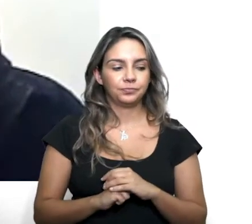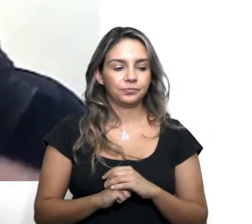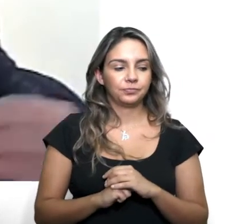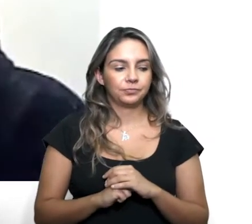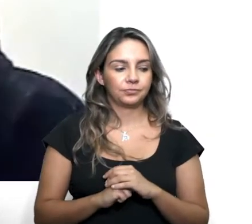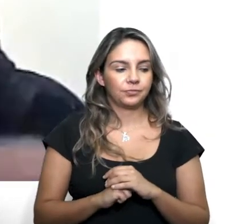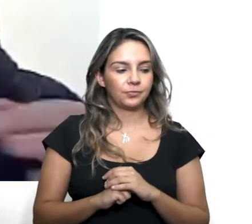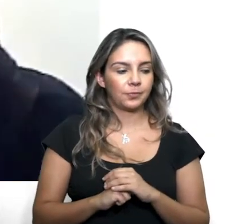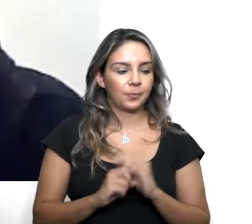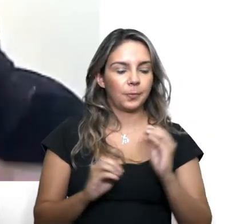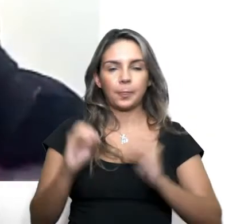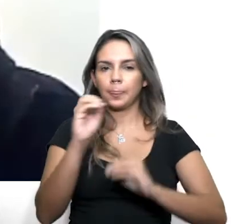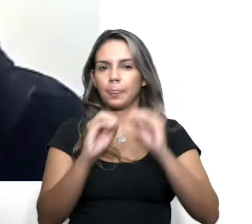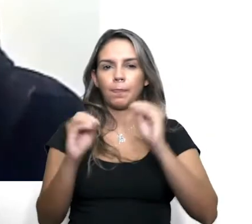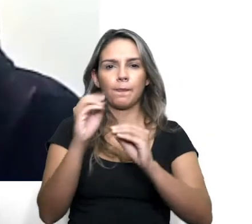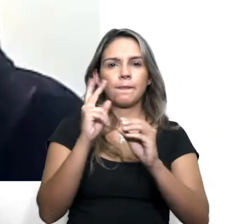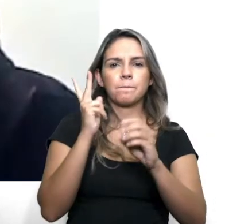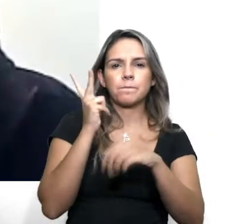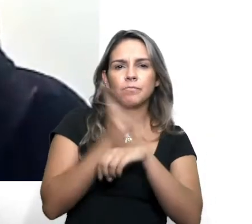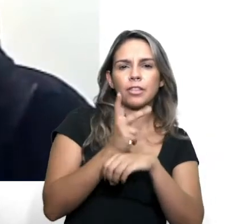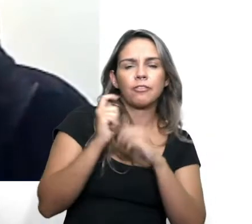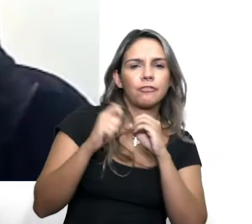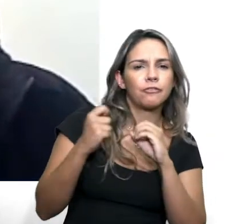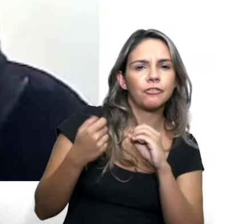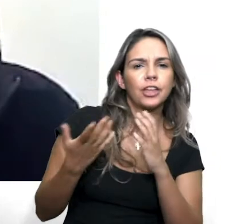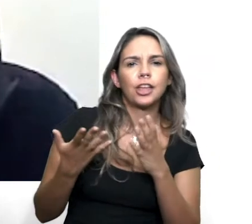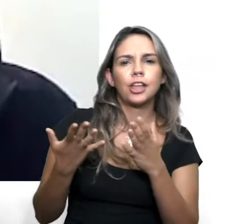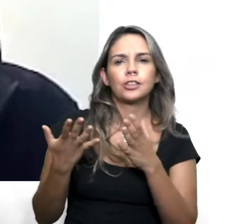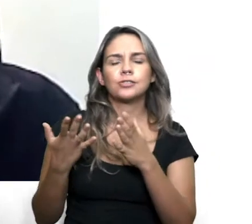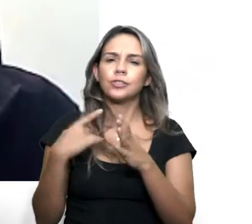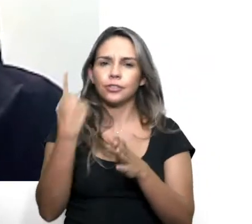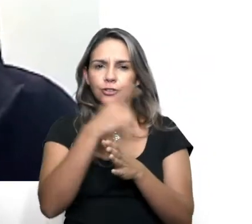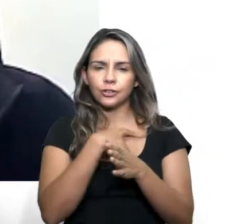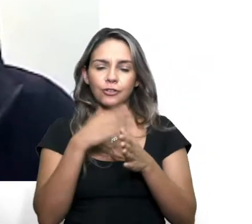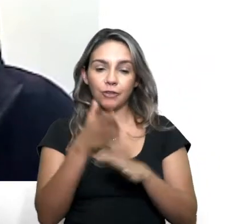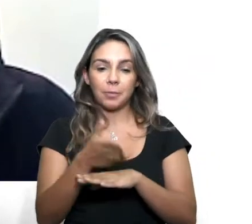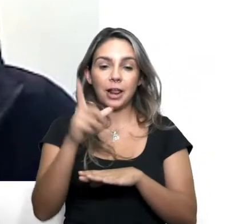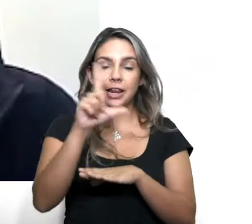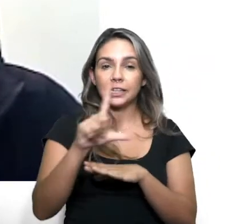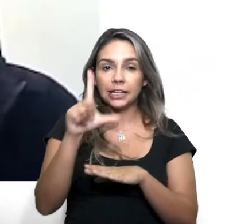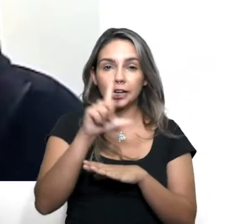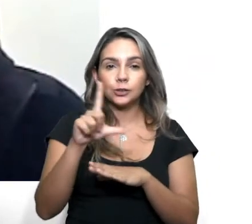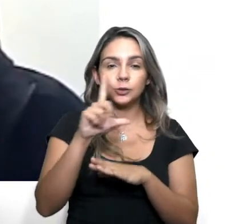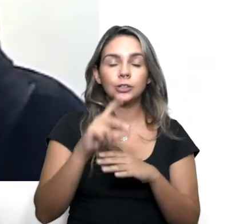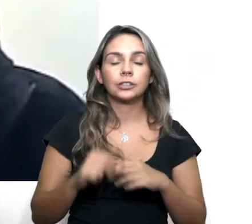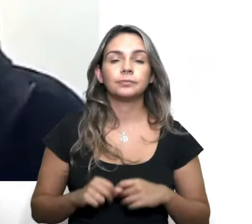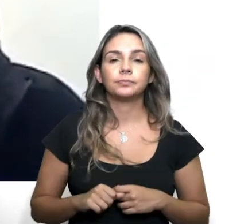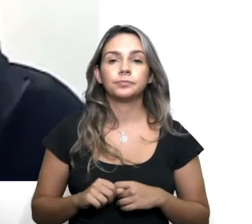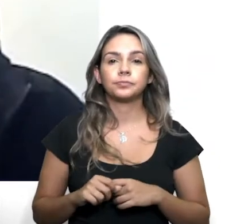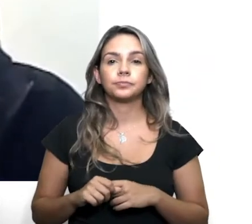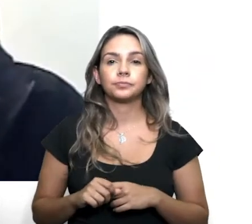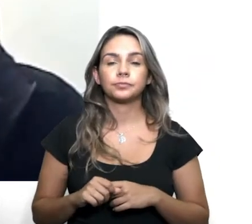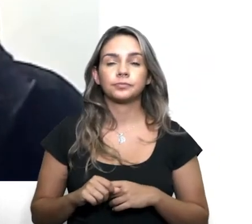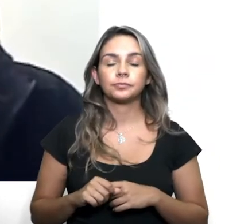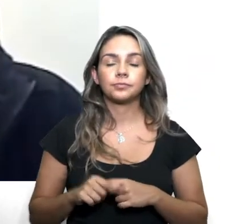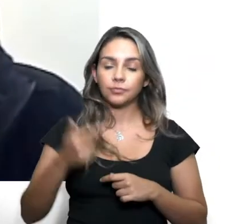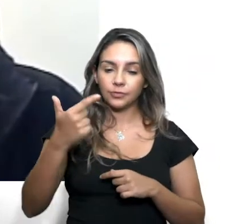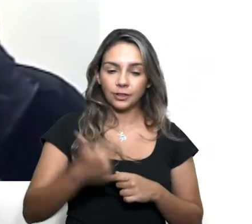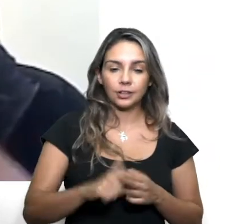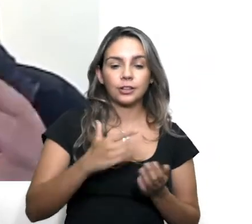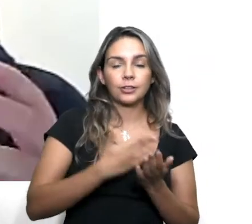XIX. Instalações, videoarte, performance não existiam. Nós vamos à literatura e mais uma vez,